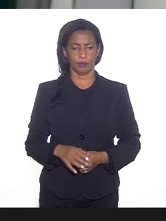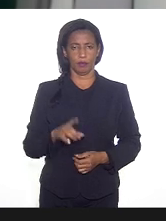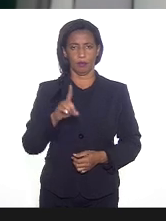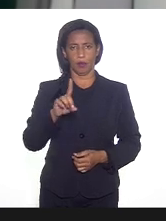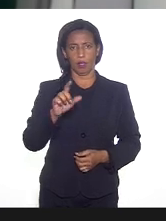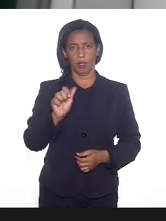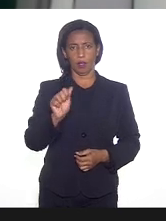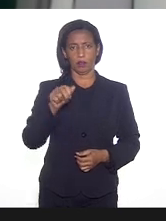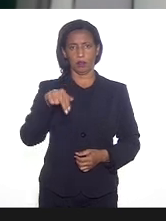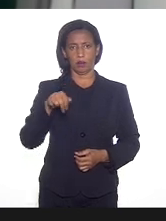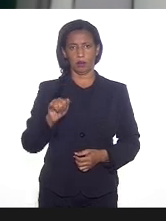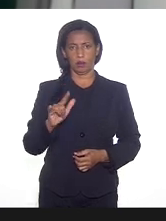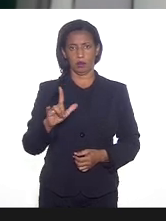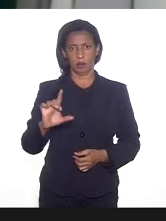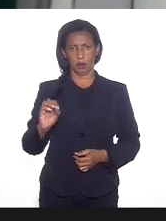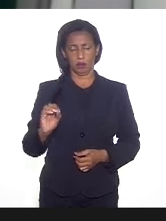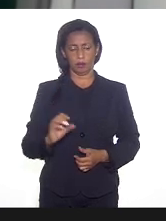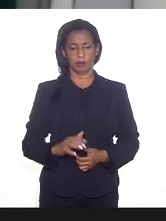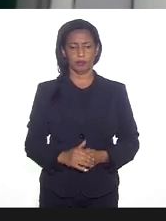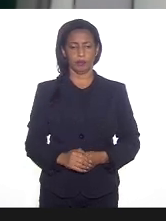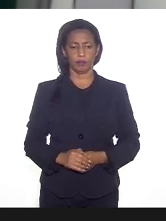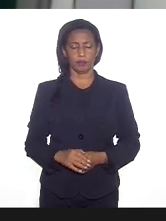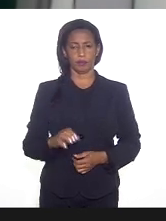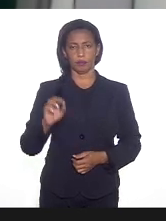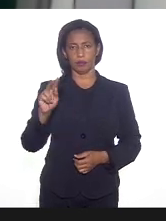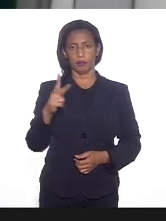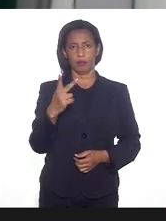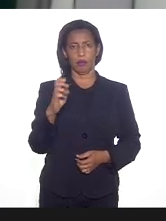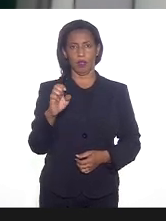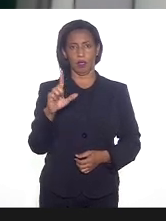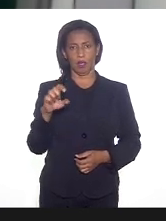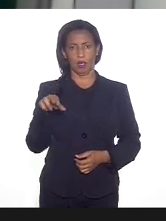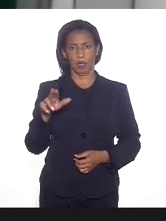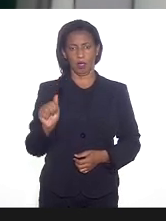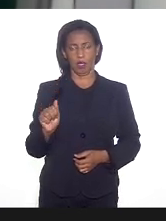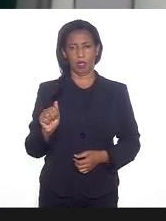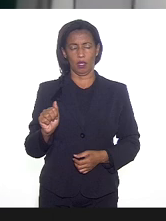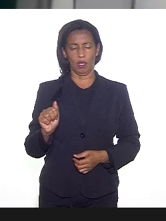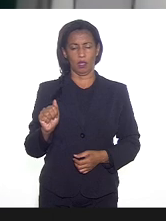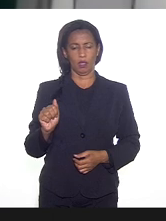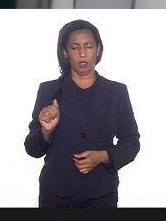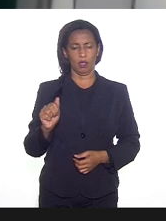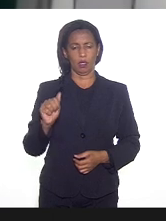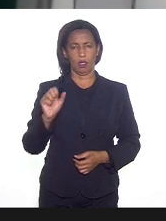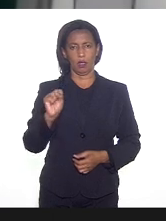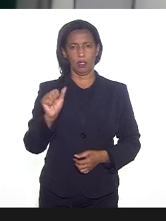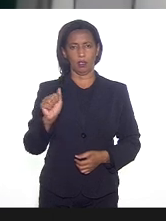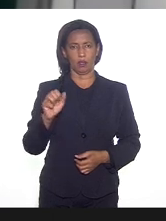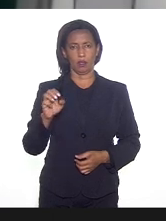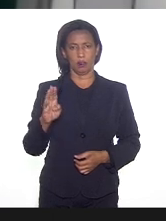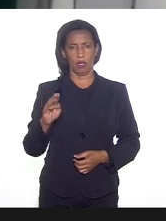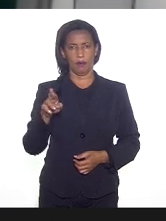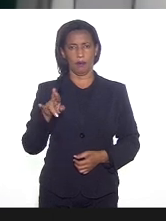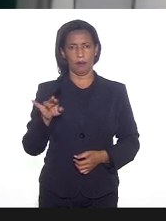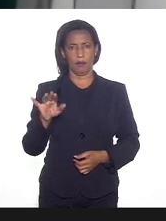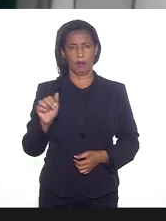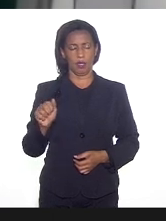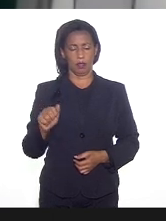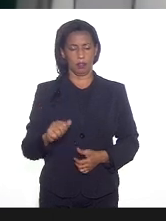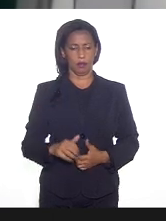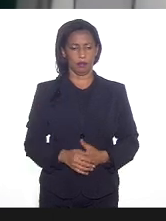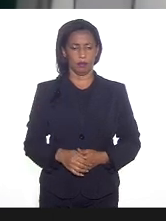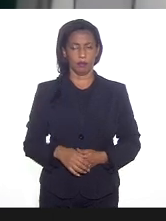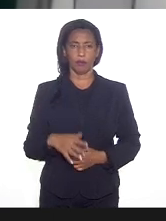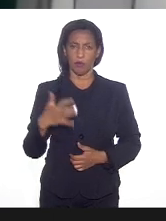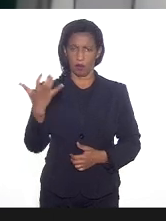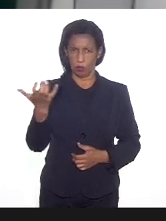Danilo Jorge, Helena Marroig, Luciano Mendonça e Sabrina Reibold. Eu quero